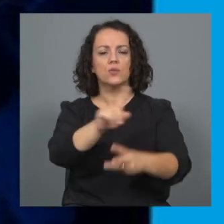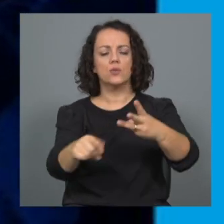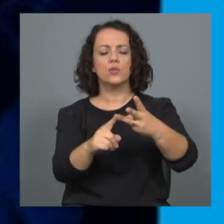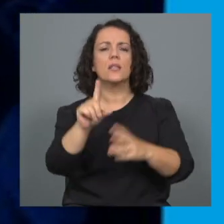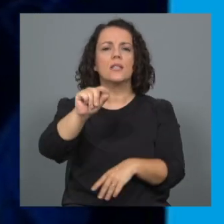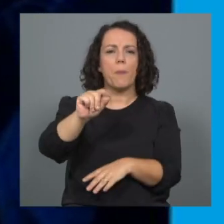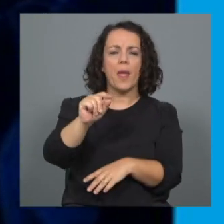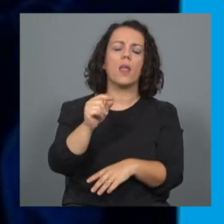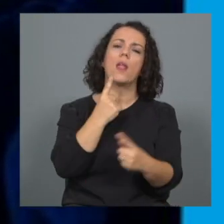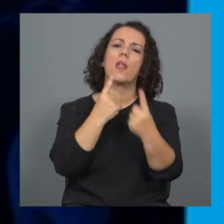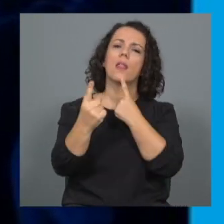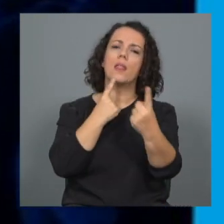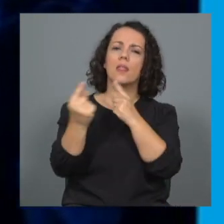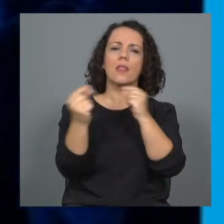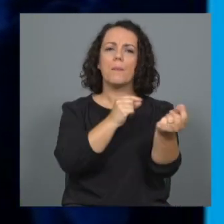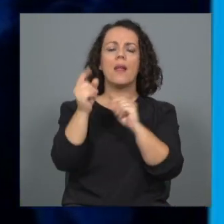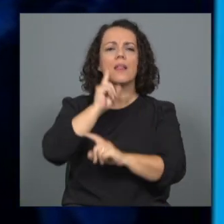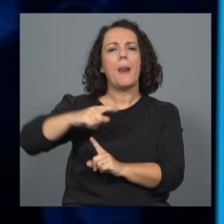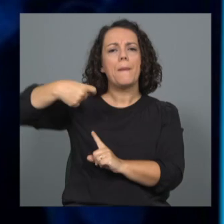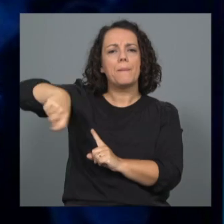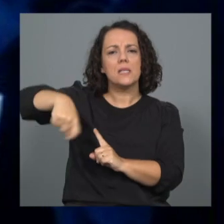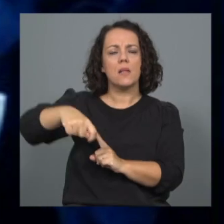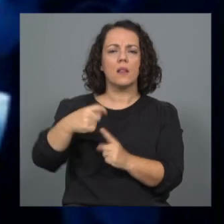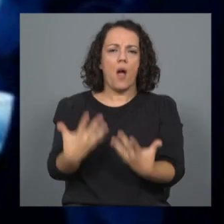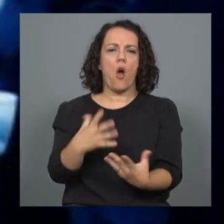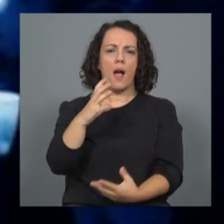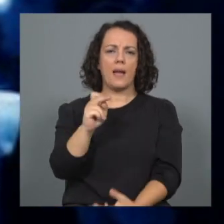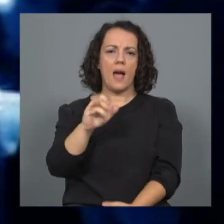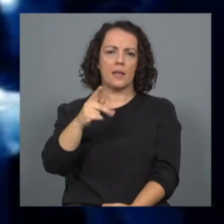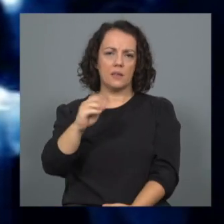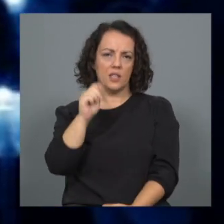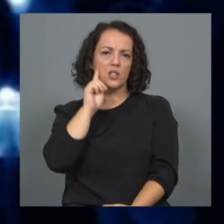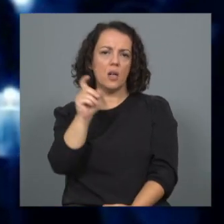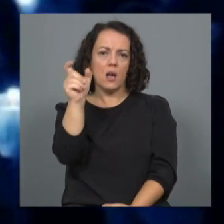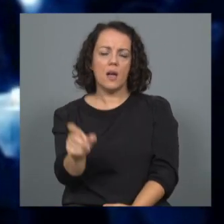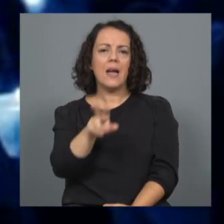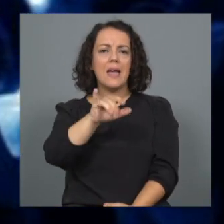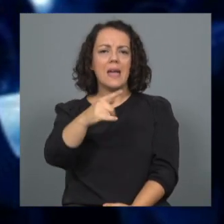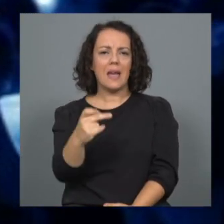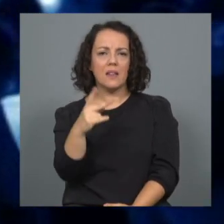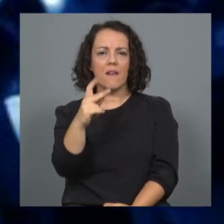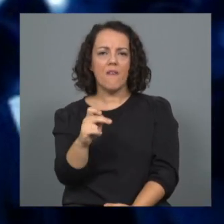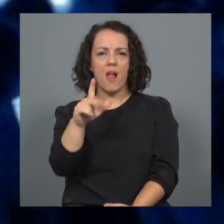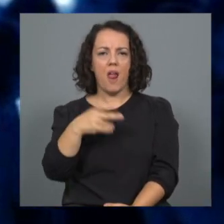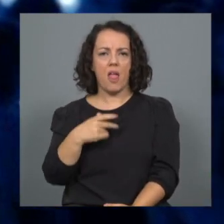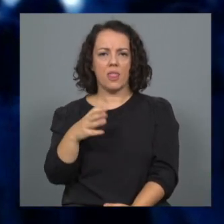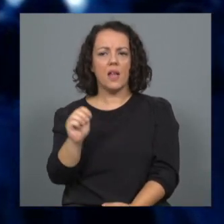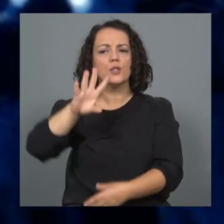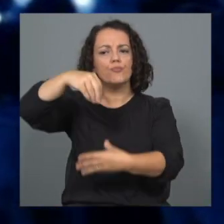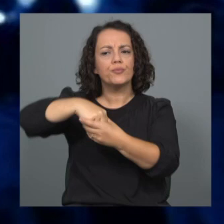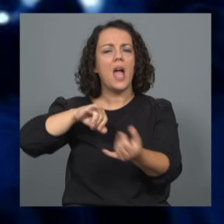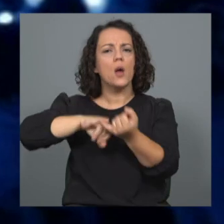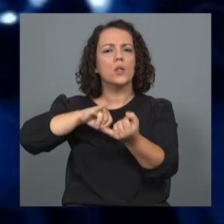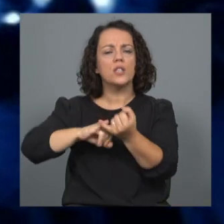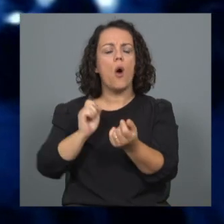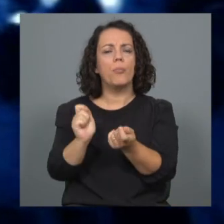Presidente da Cáritas, Rita Valadas, com a Rita Sacramento Monteiro, que está dentro daquela associação que é a Economia de Francisco, e com o Manuel Carvalho